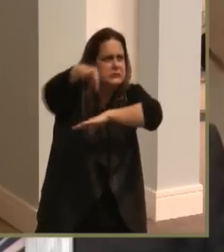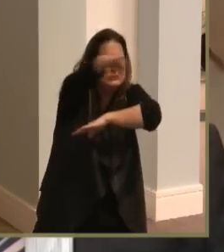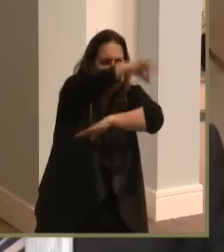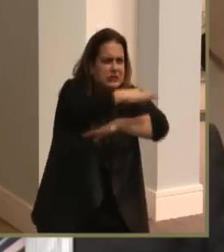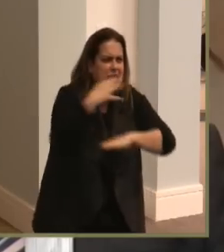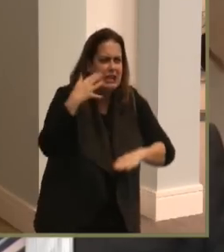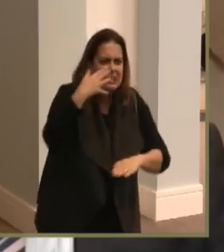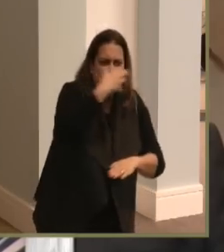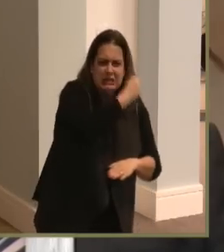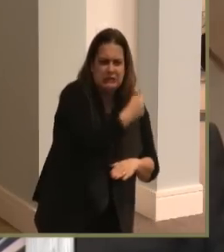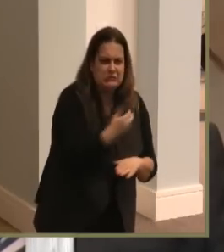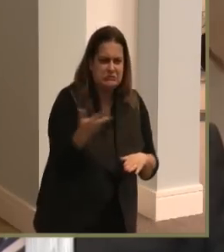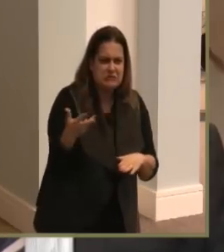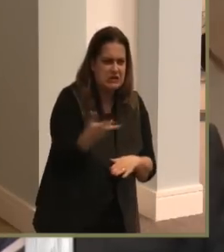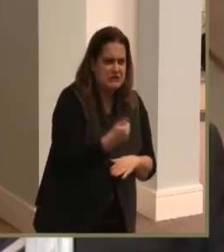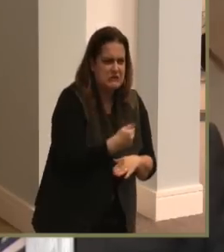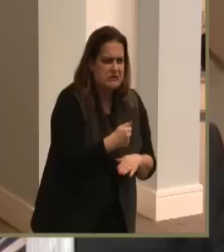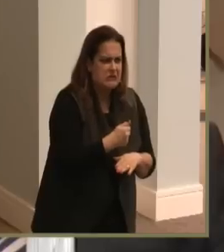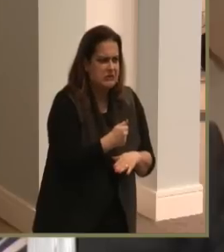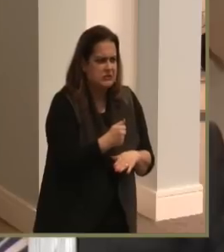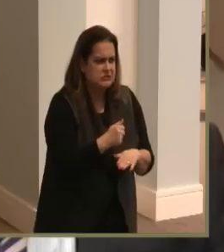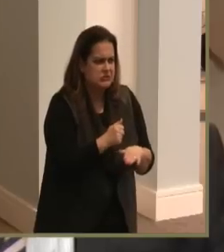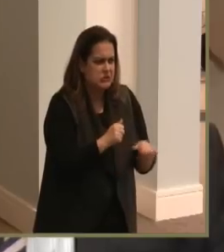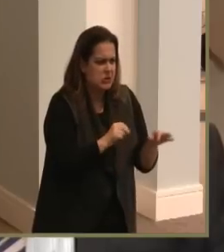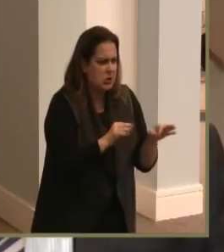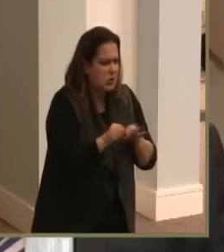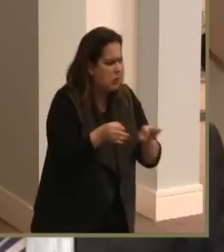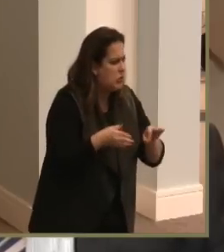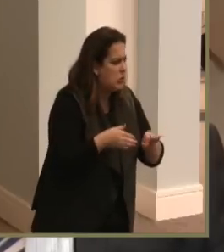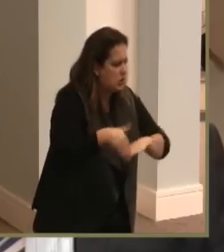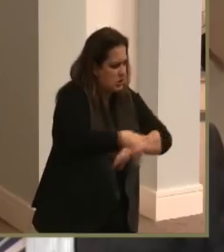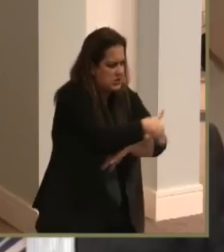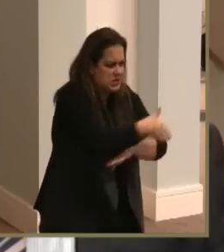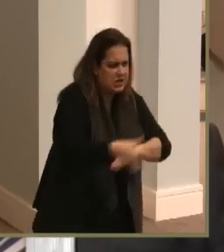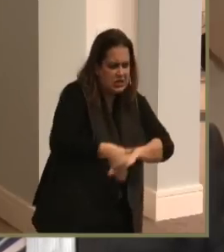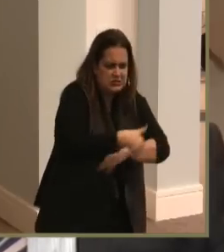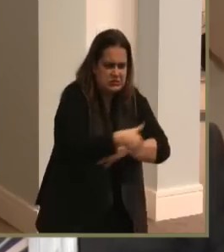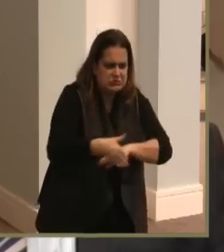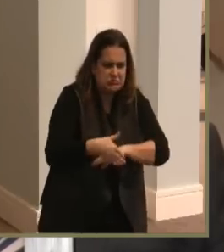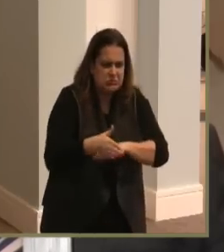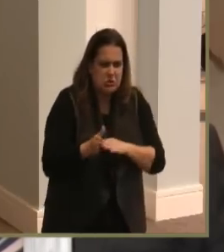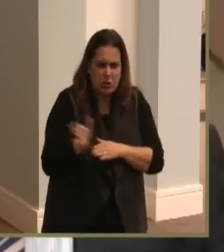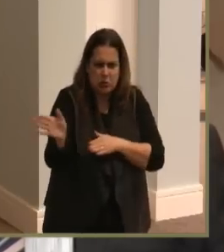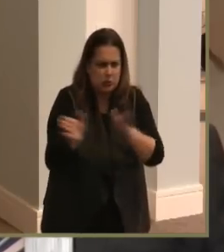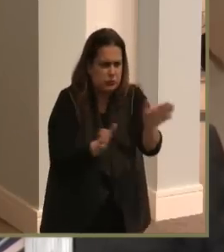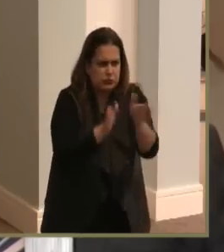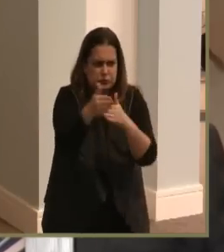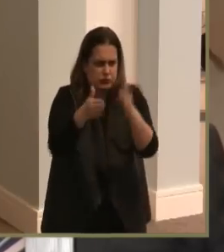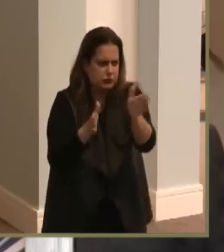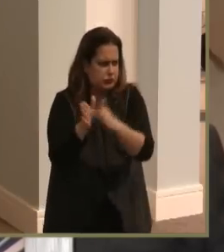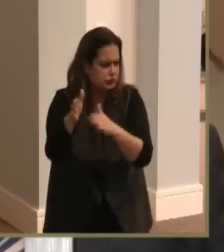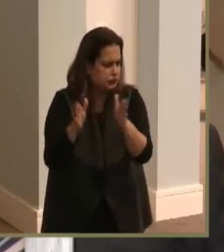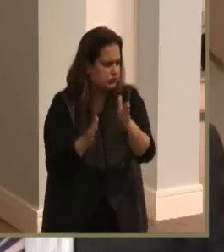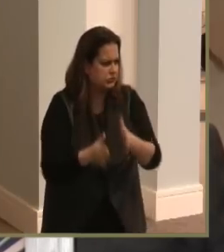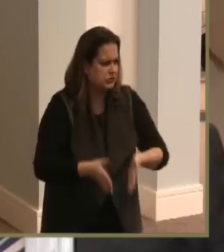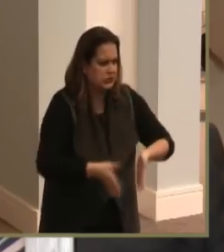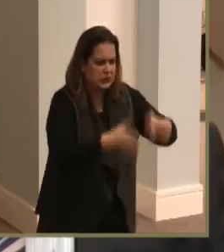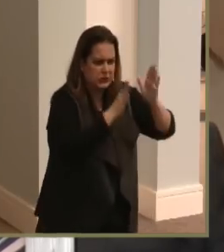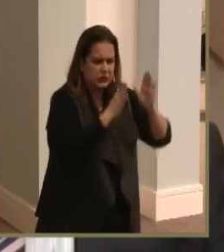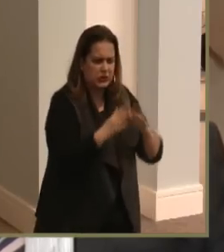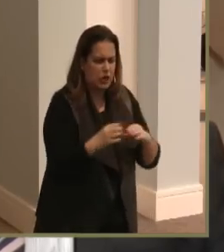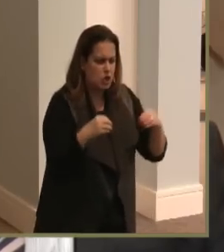fantástica e maravilhosa, olhamos a organização do trânsito, olhamos tantas coisas belas, os mais variados shoppings que